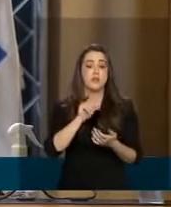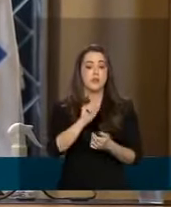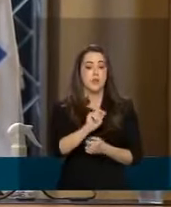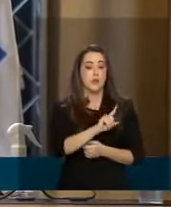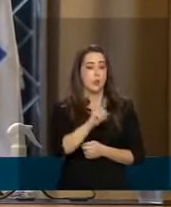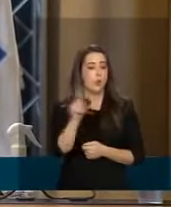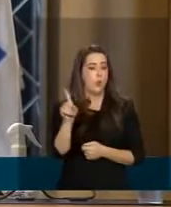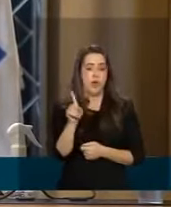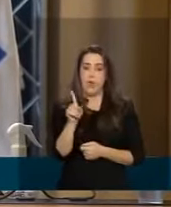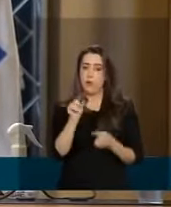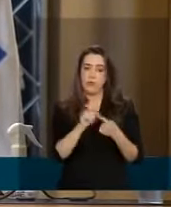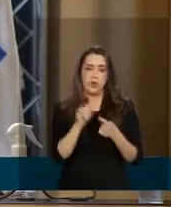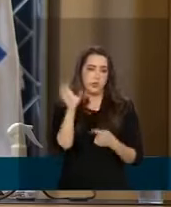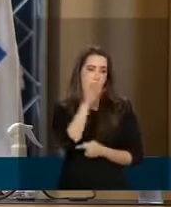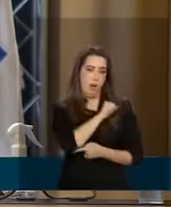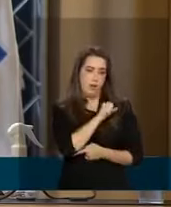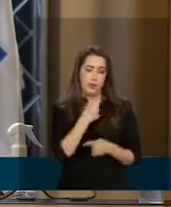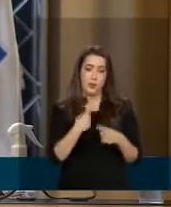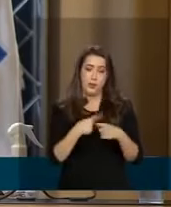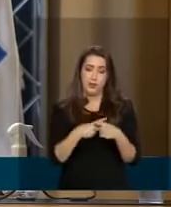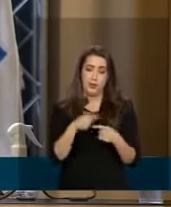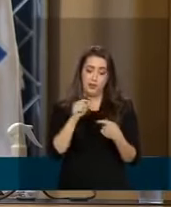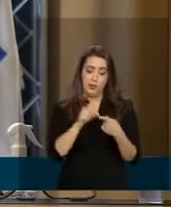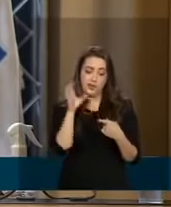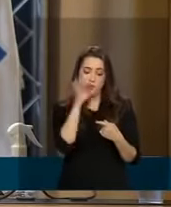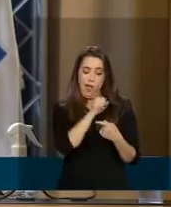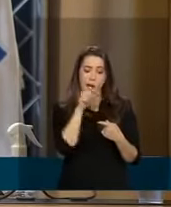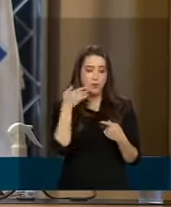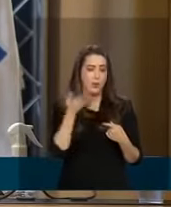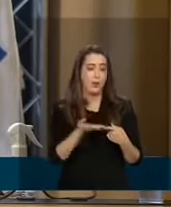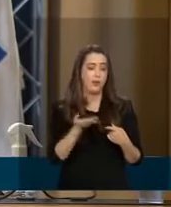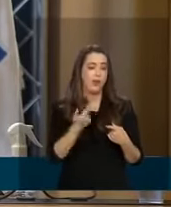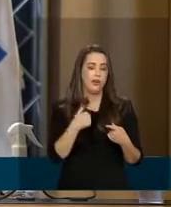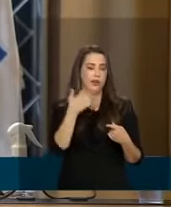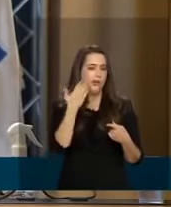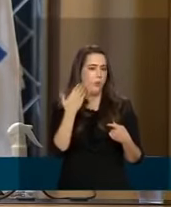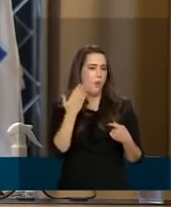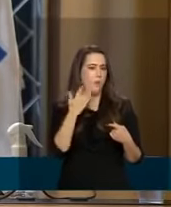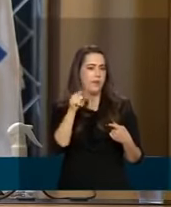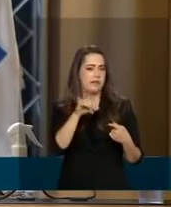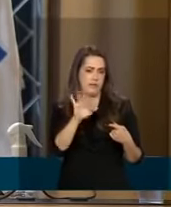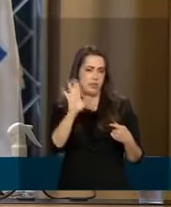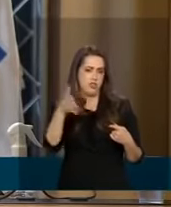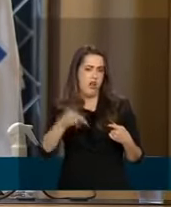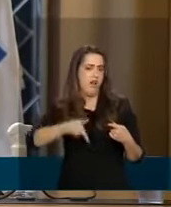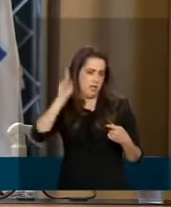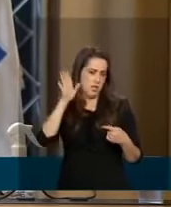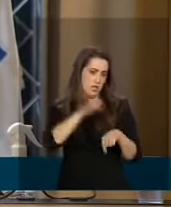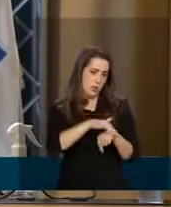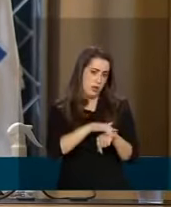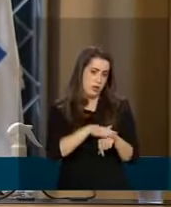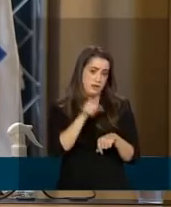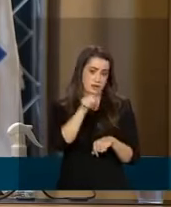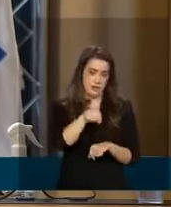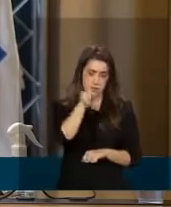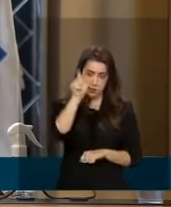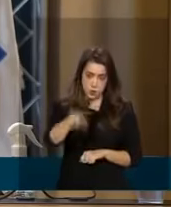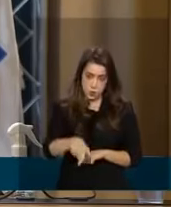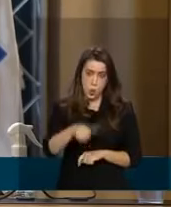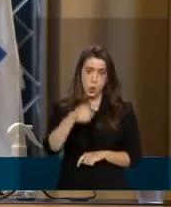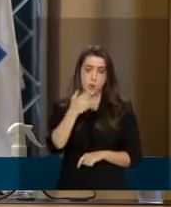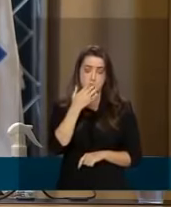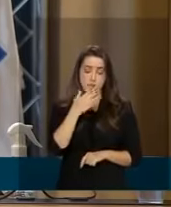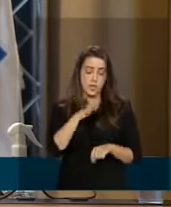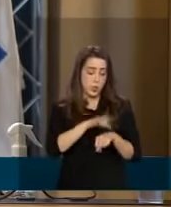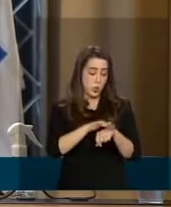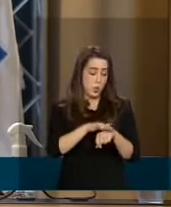teste rápido, porque o teste rápido é um teste que avalia a produção de anticorpos. Esses pacientes graves,